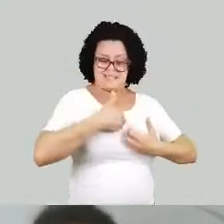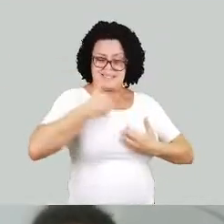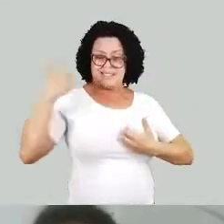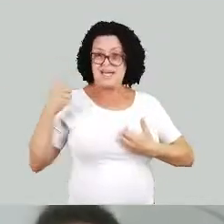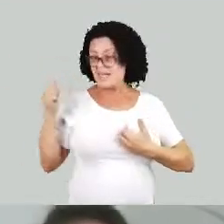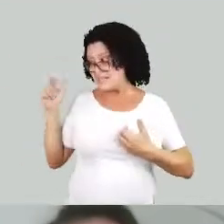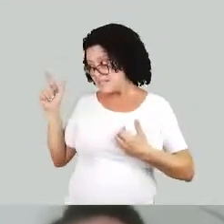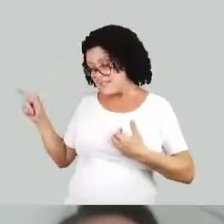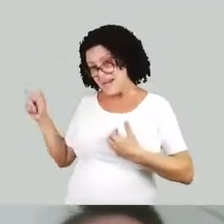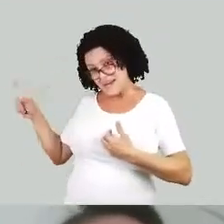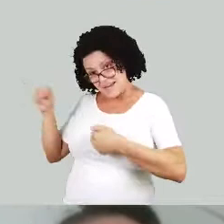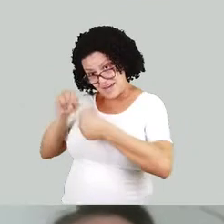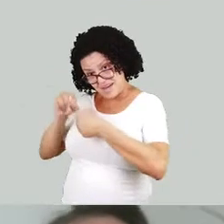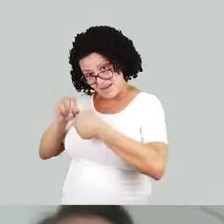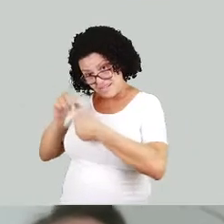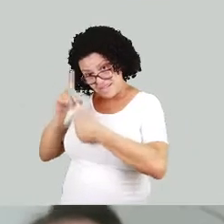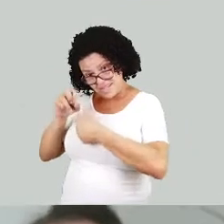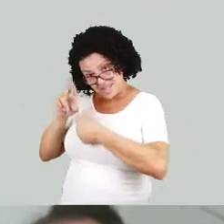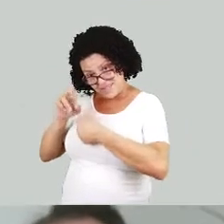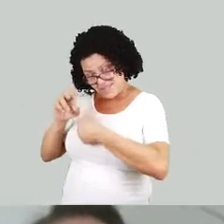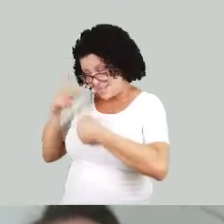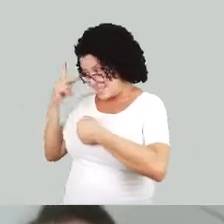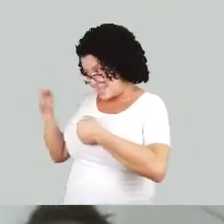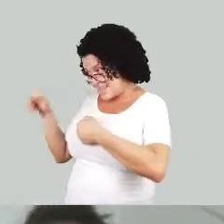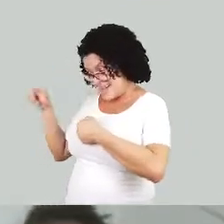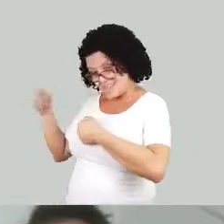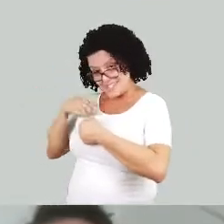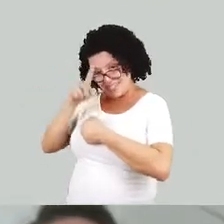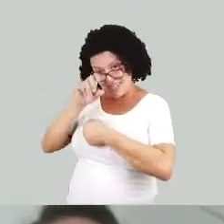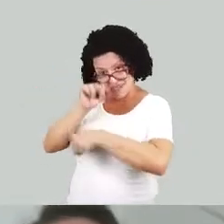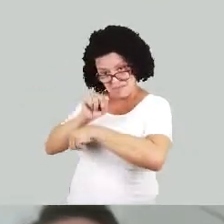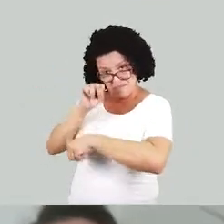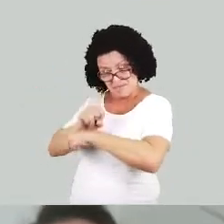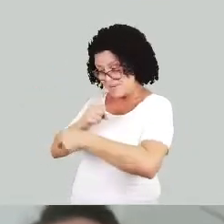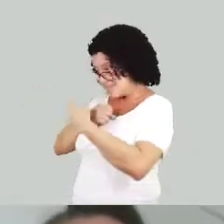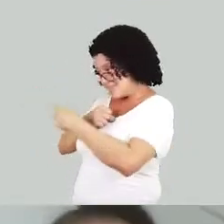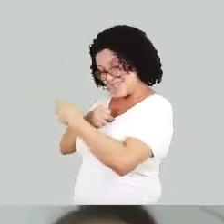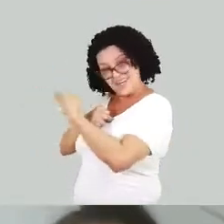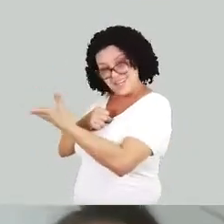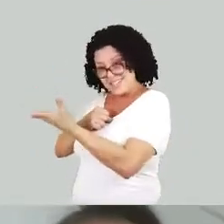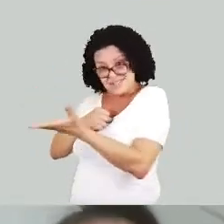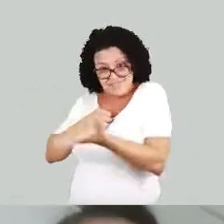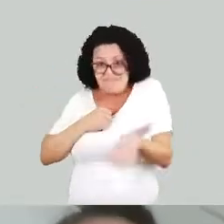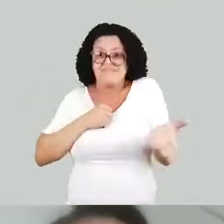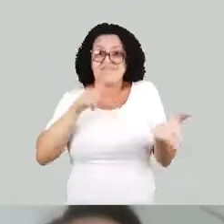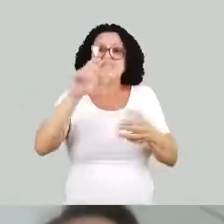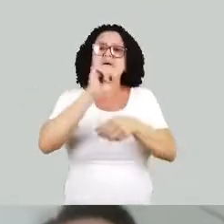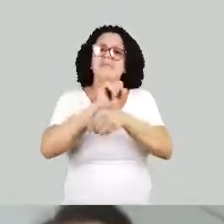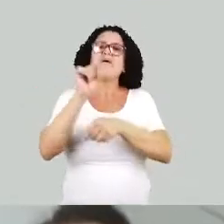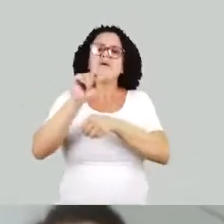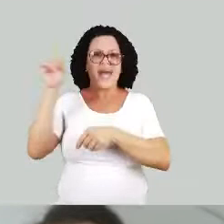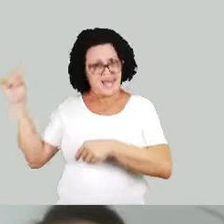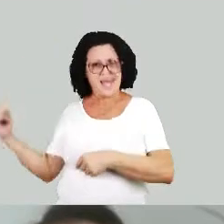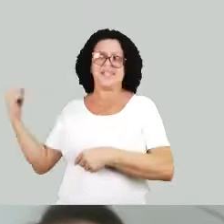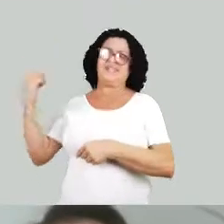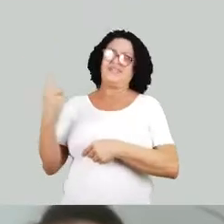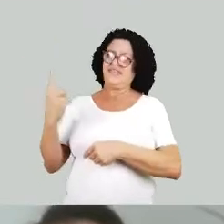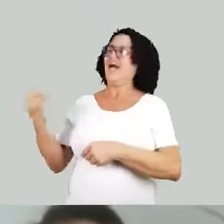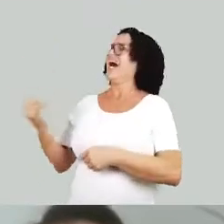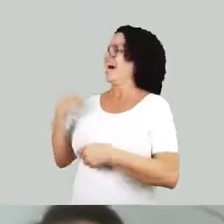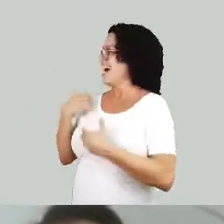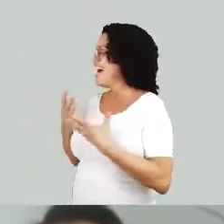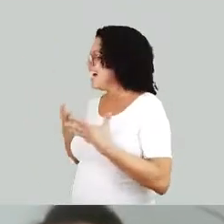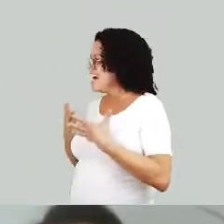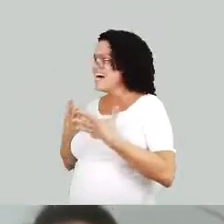do outro o dever de corresponder às suas expectativas, que você esperava que ele viesse te pedir